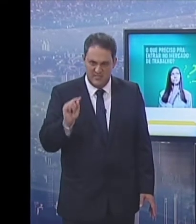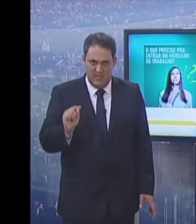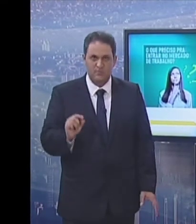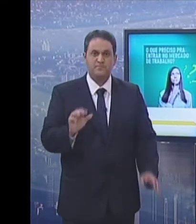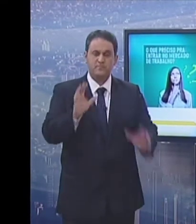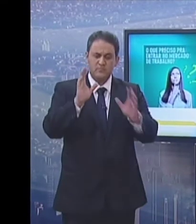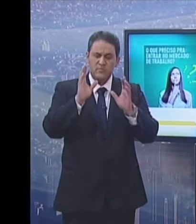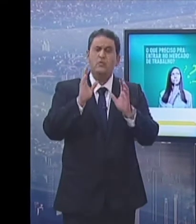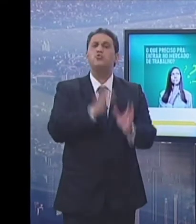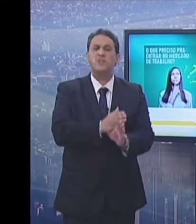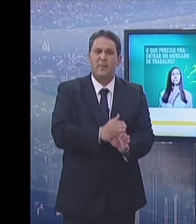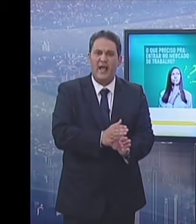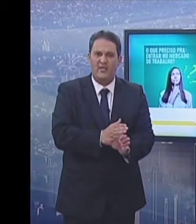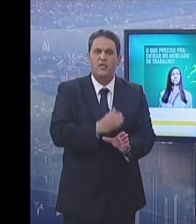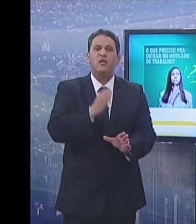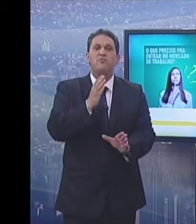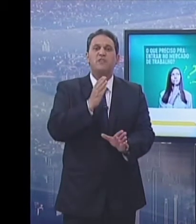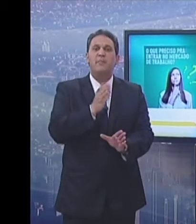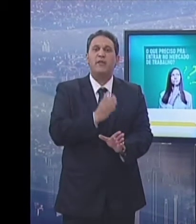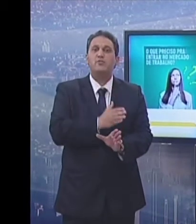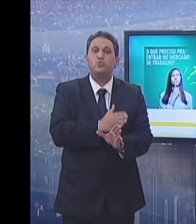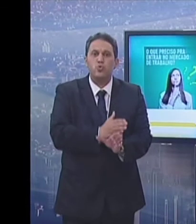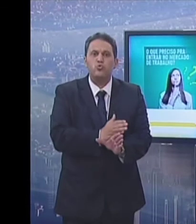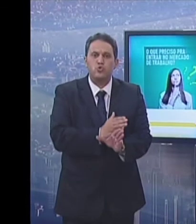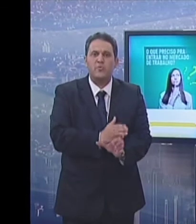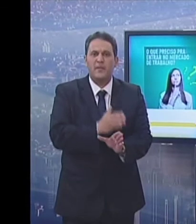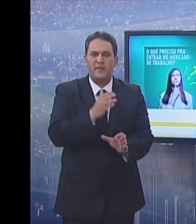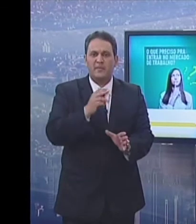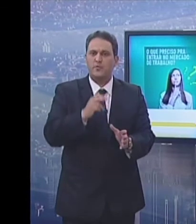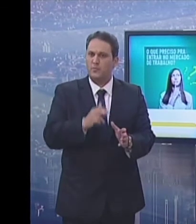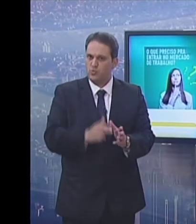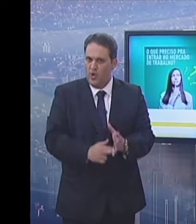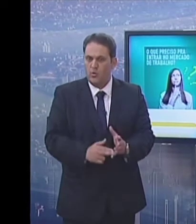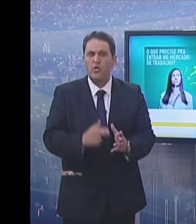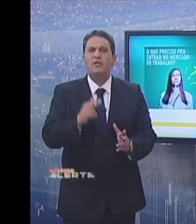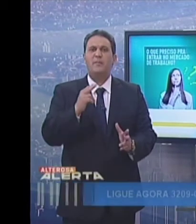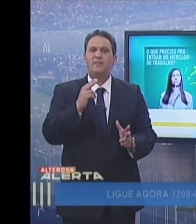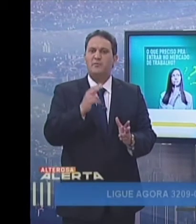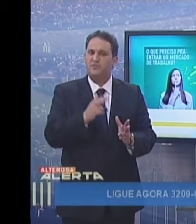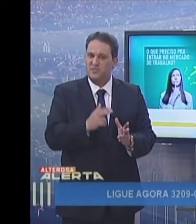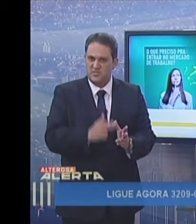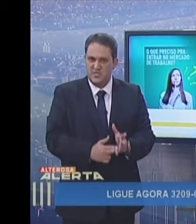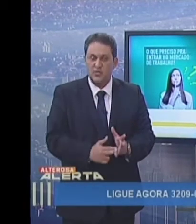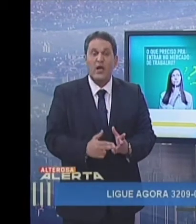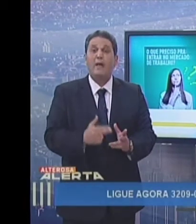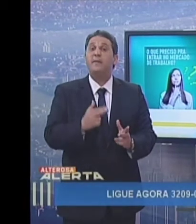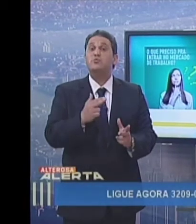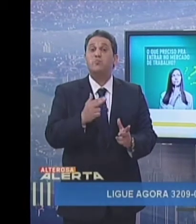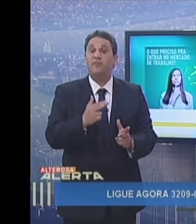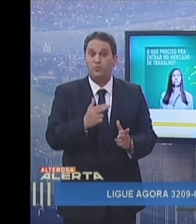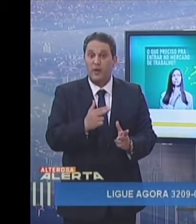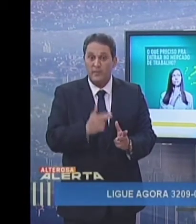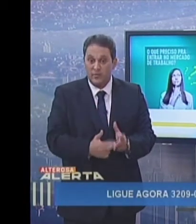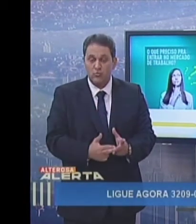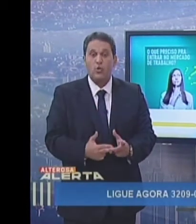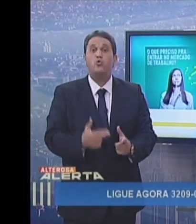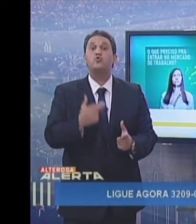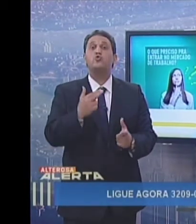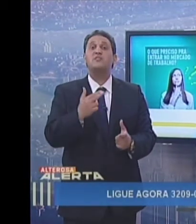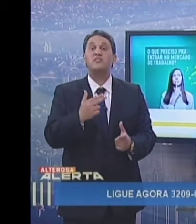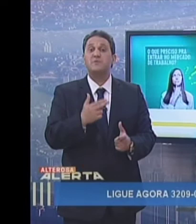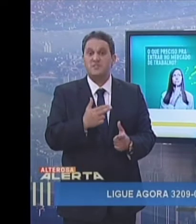32090770. No SEBRAC, você aprende tudo sobre departamento pessoal, departamento financeiro, aprende sobre faturamento,